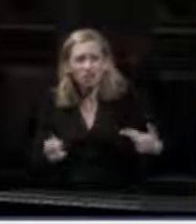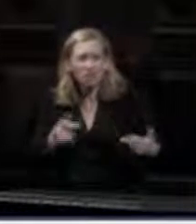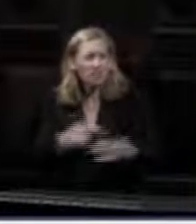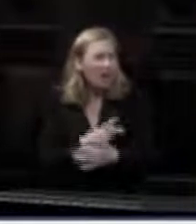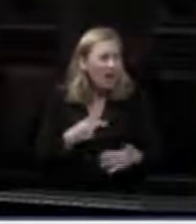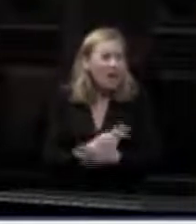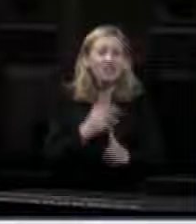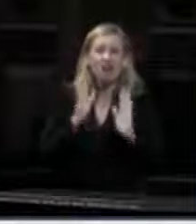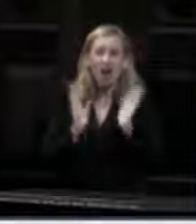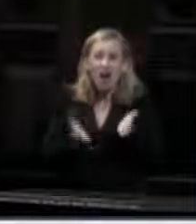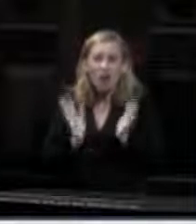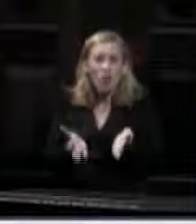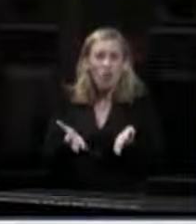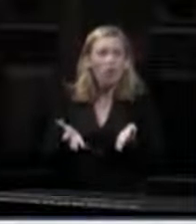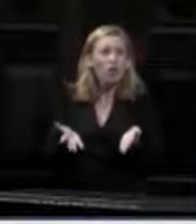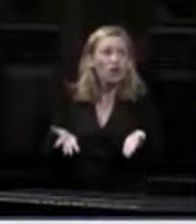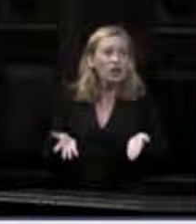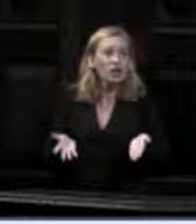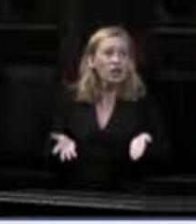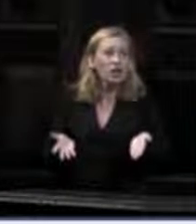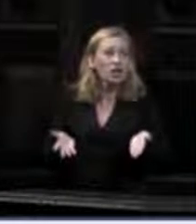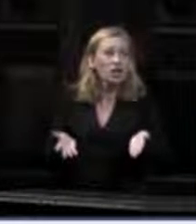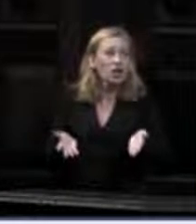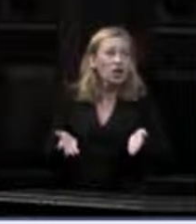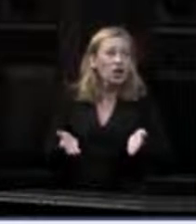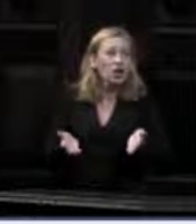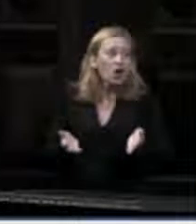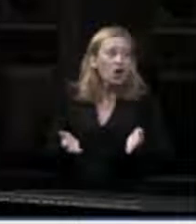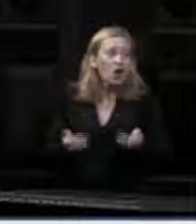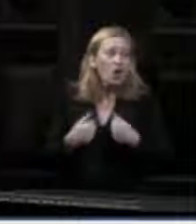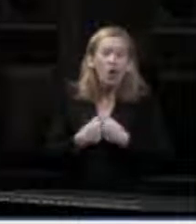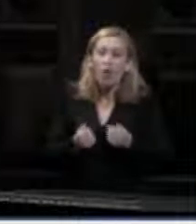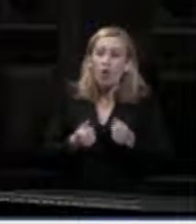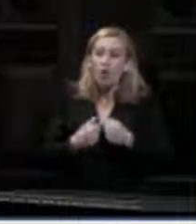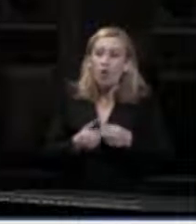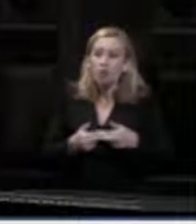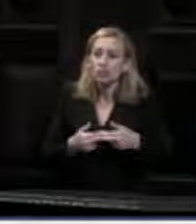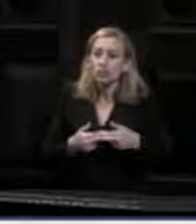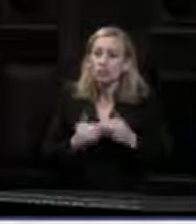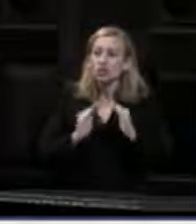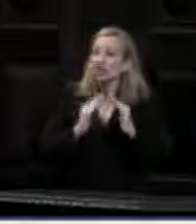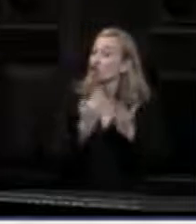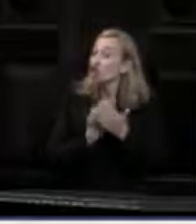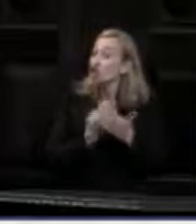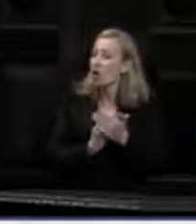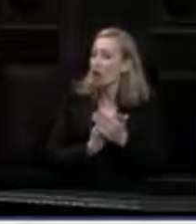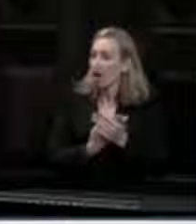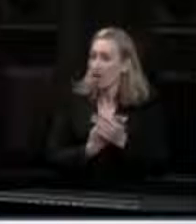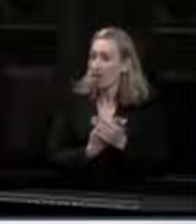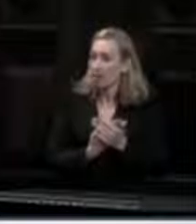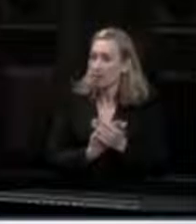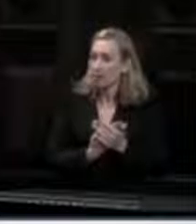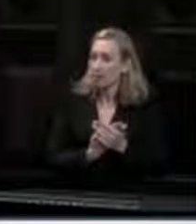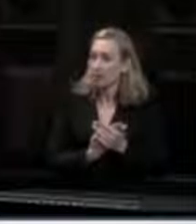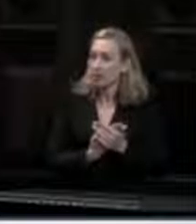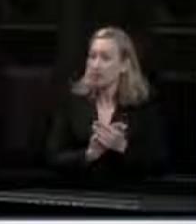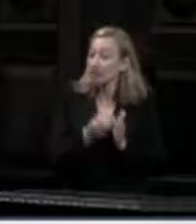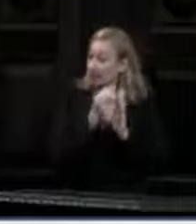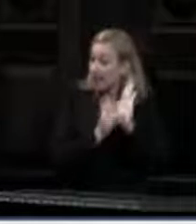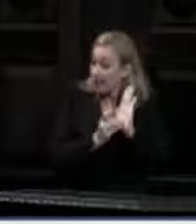Agora, a situação do transporte escolar. Ele baixou um decreto